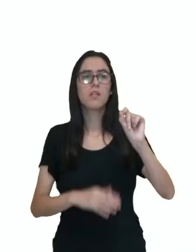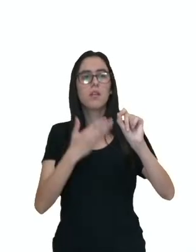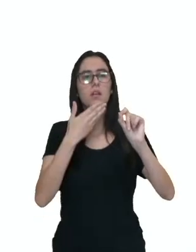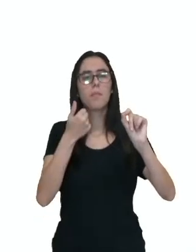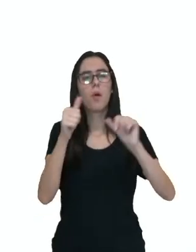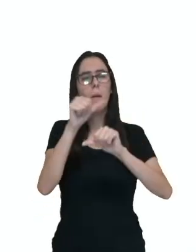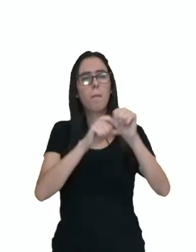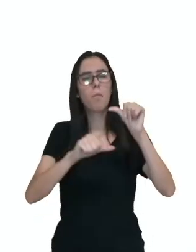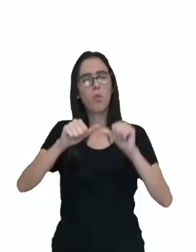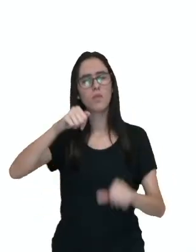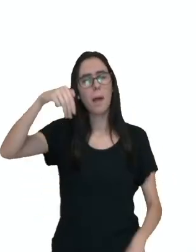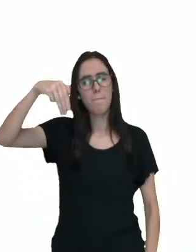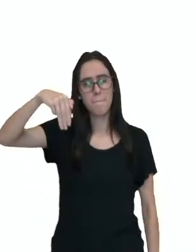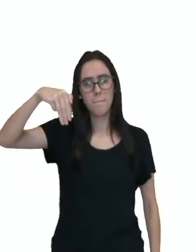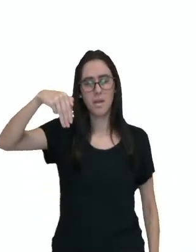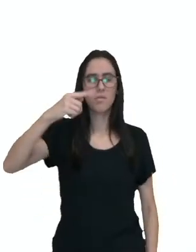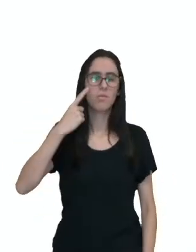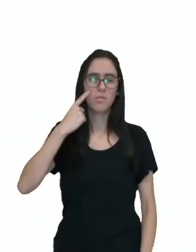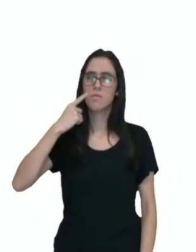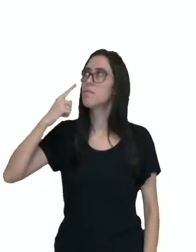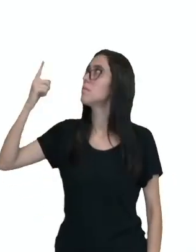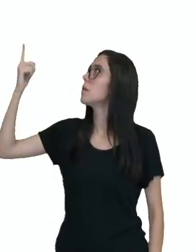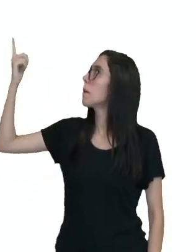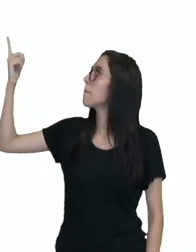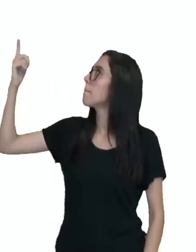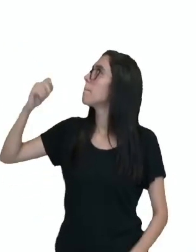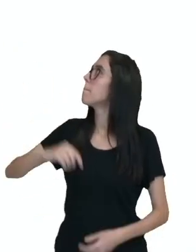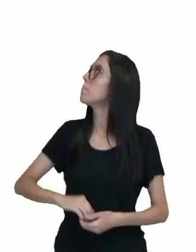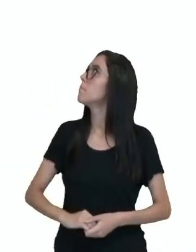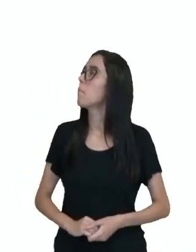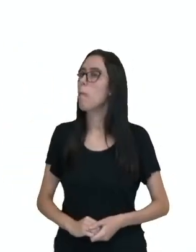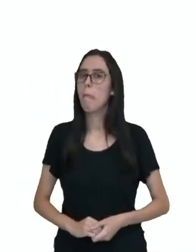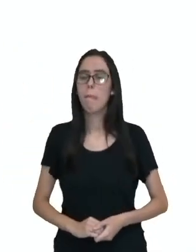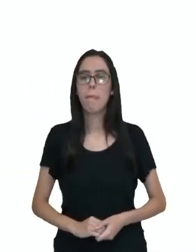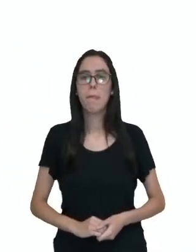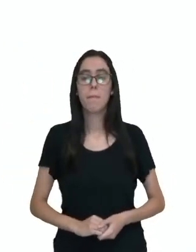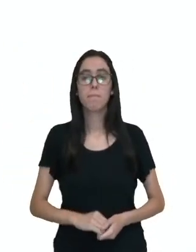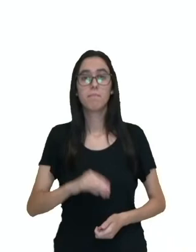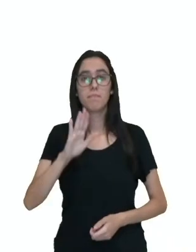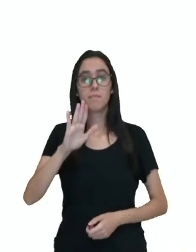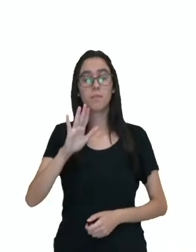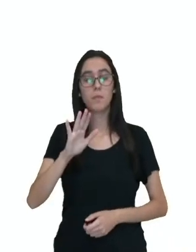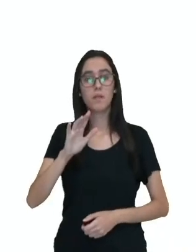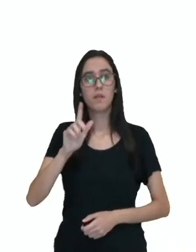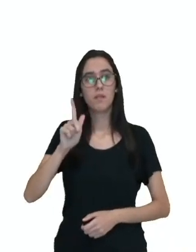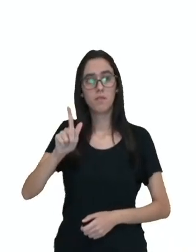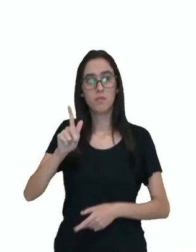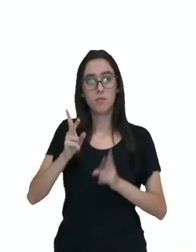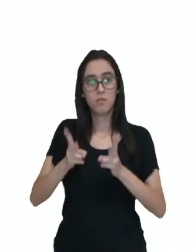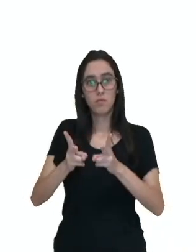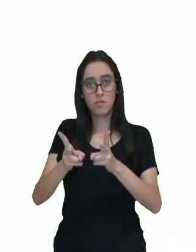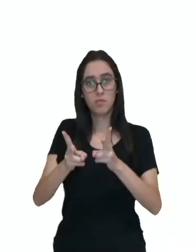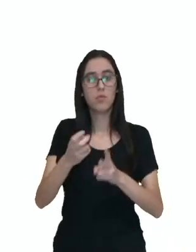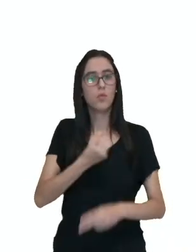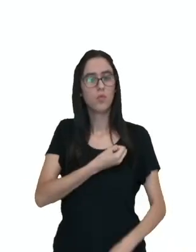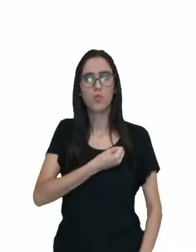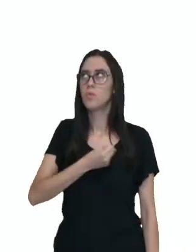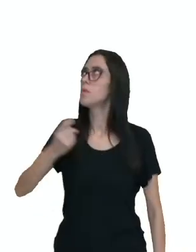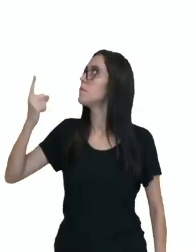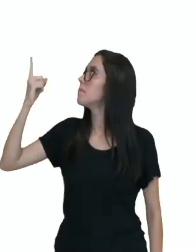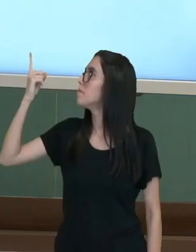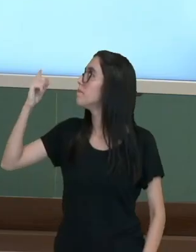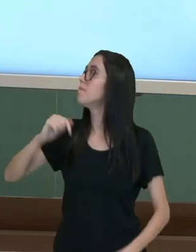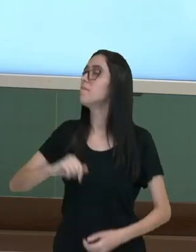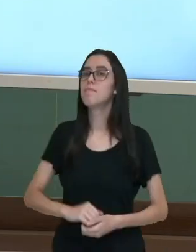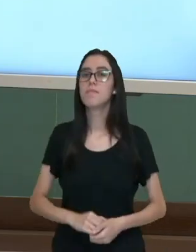rolo, 64 vezes 10 na quinto metro. Eu sei que a constante gravitacional é 6,67 vezes 10 a menos 11. E eu quero